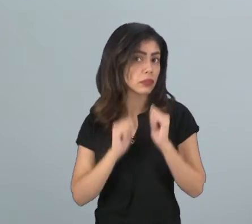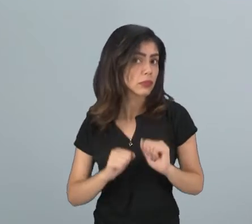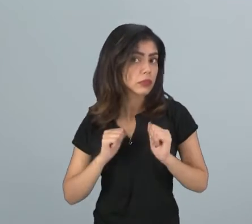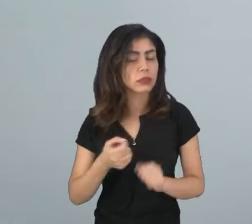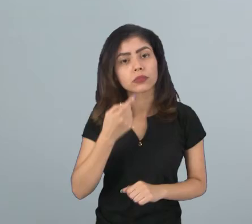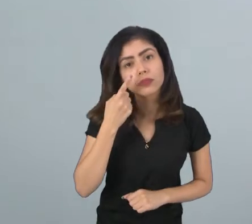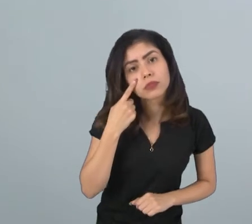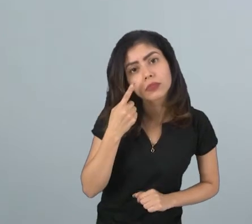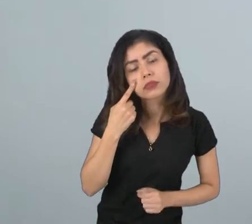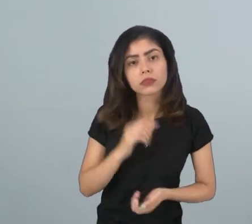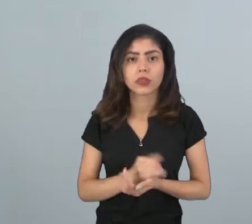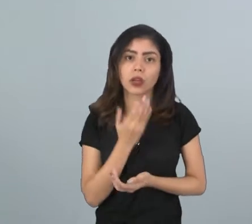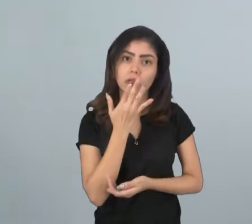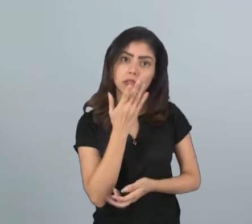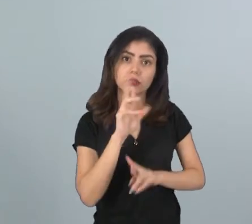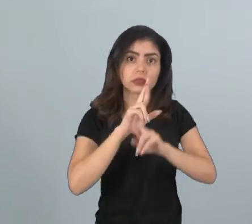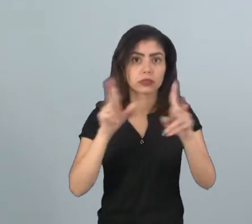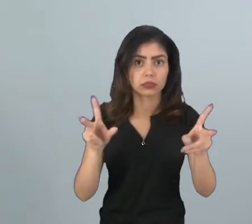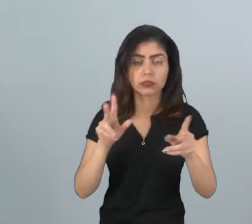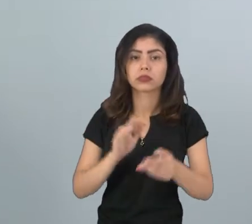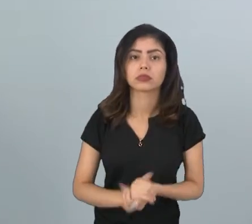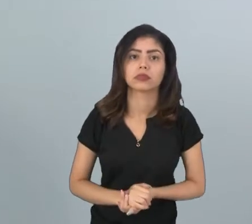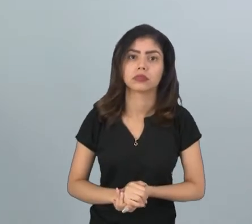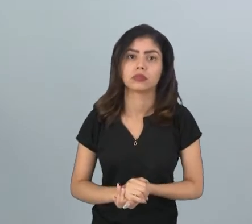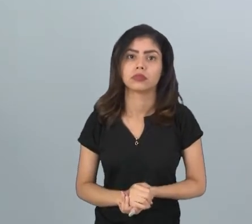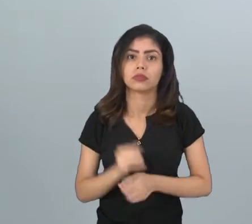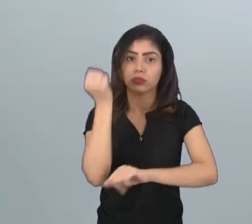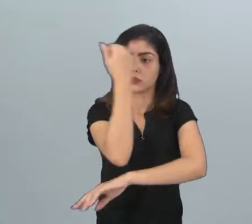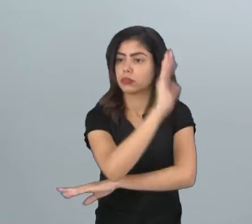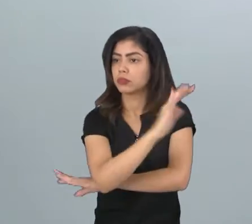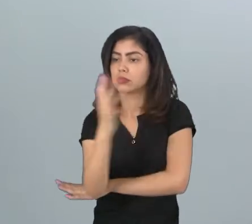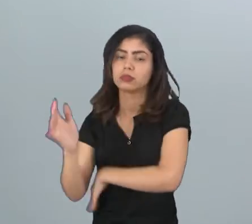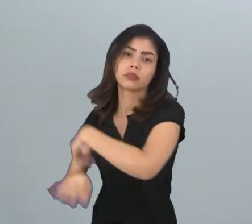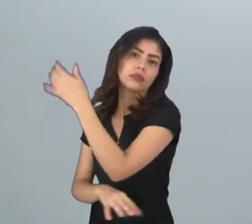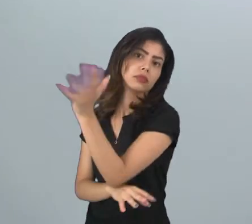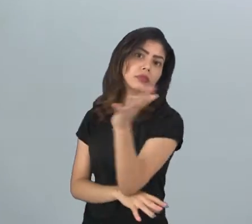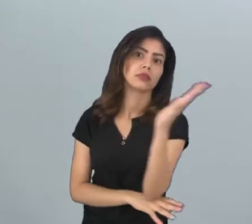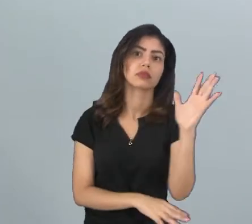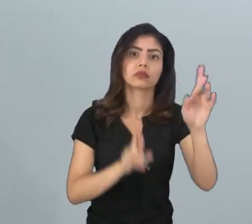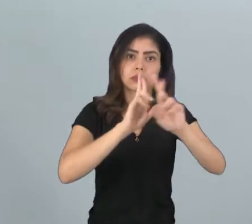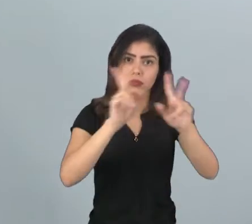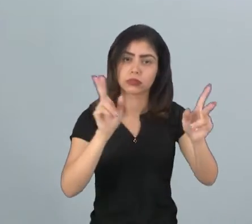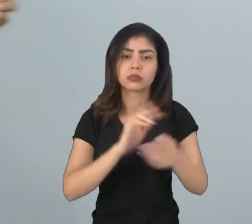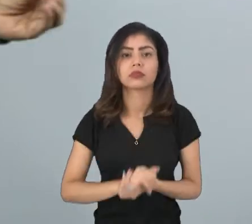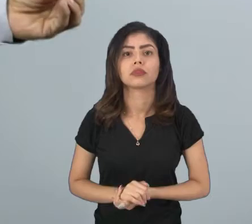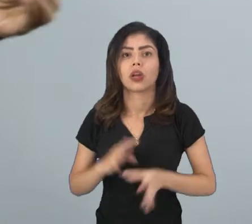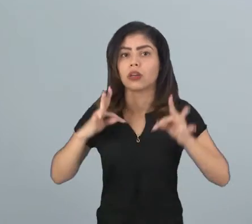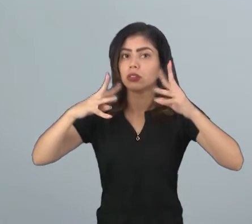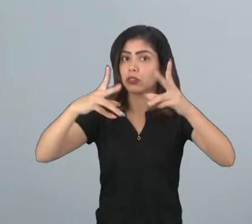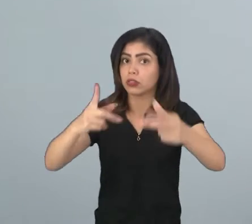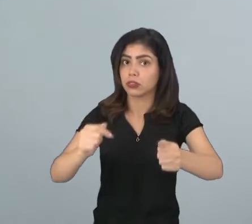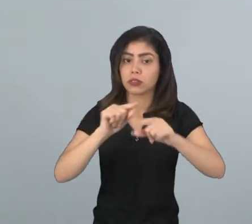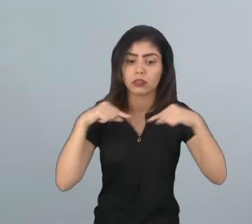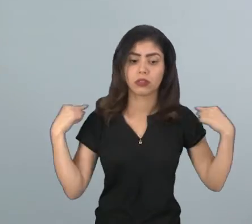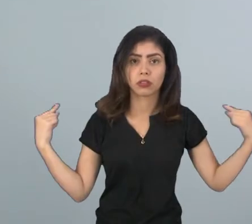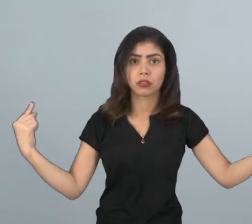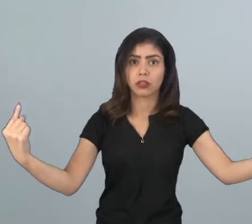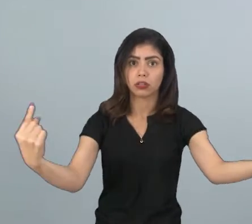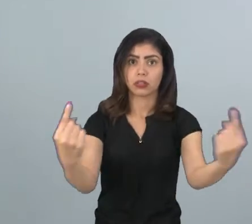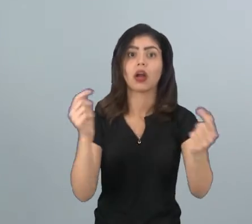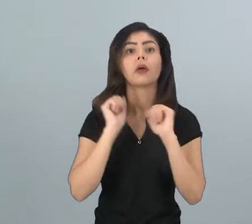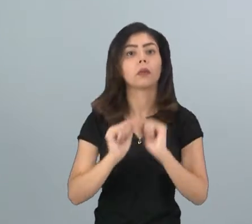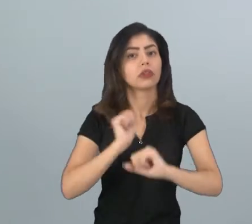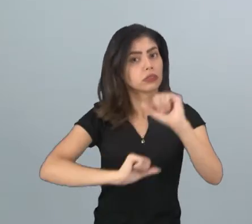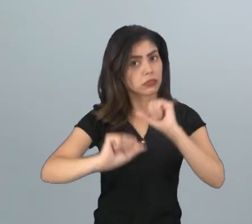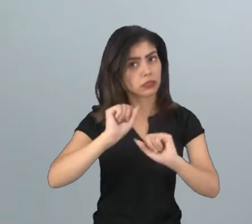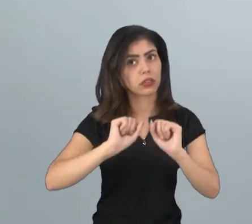possa verificar a coloração diferente, a paisagem diferente, todo o entorno que possa ser